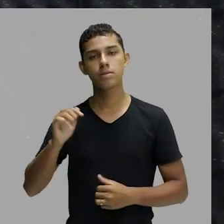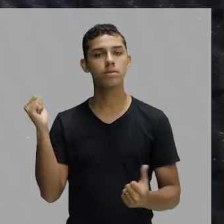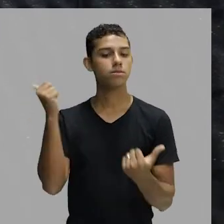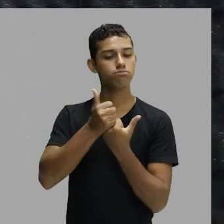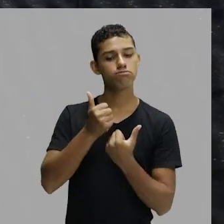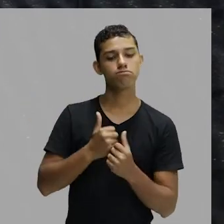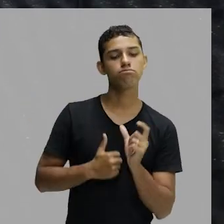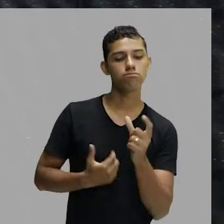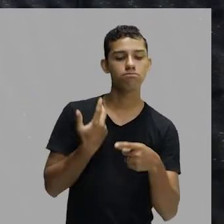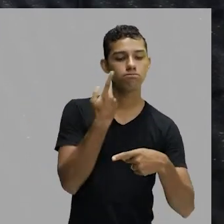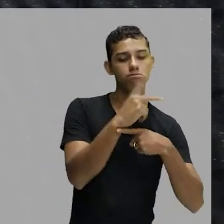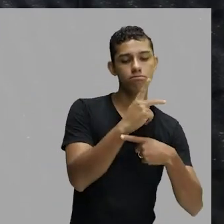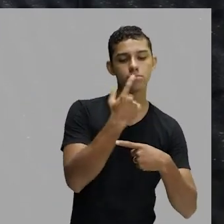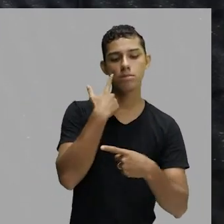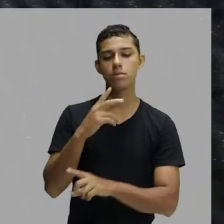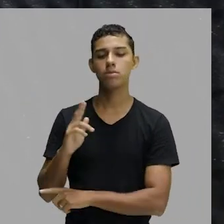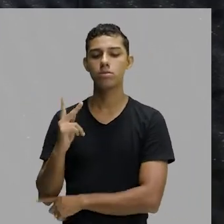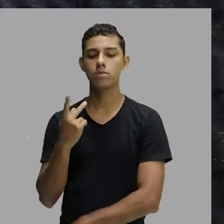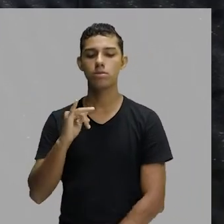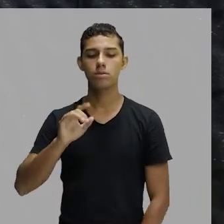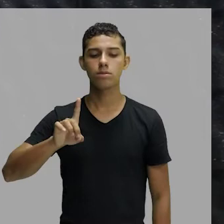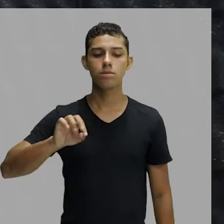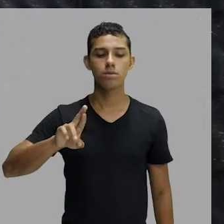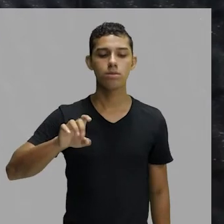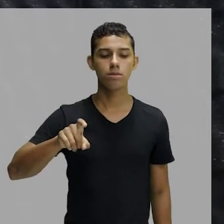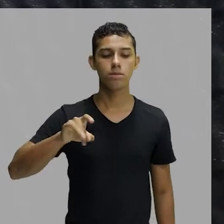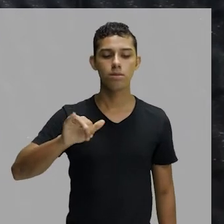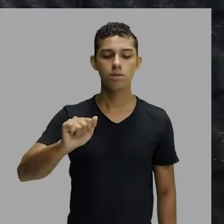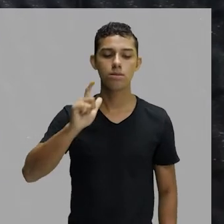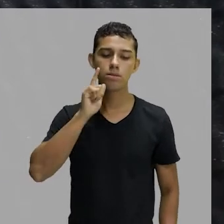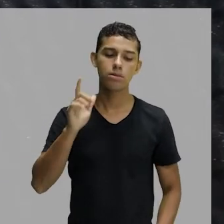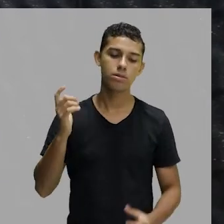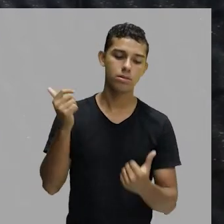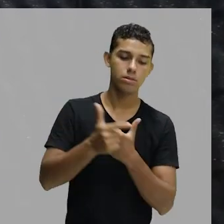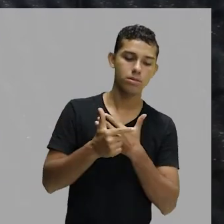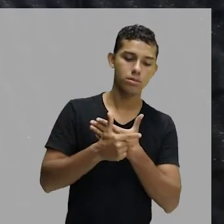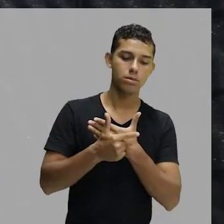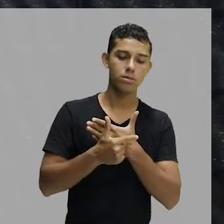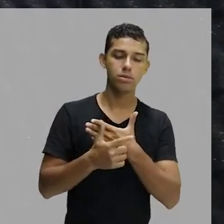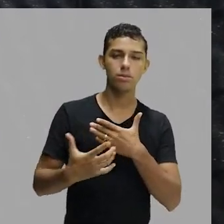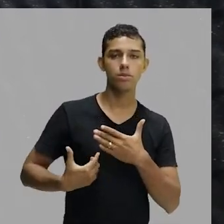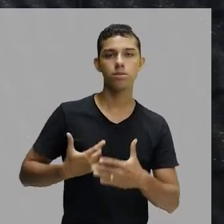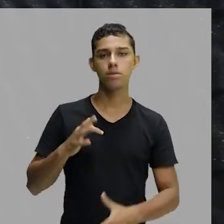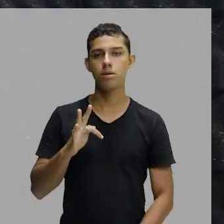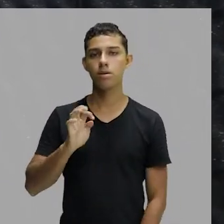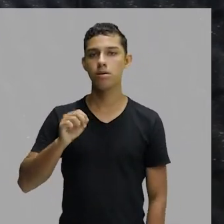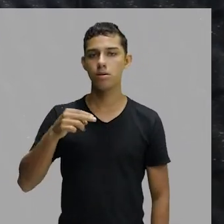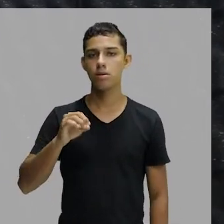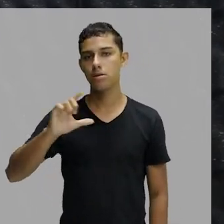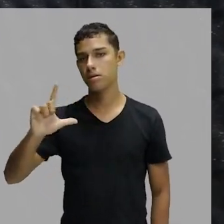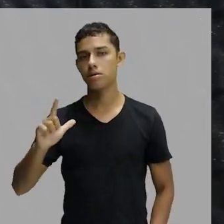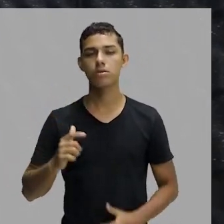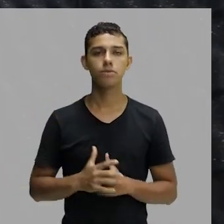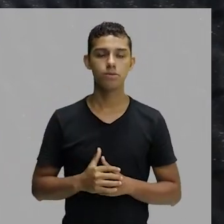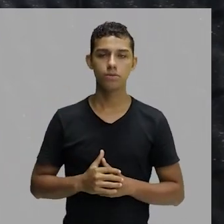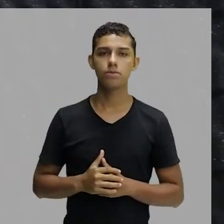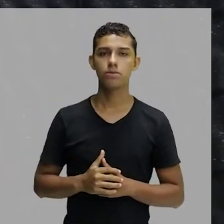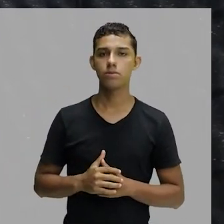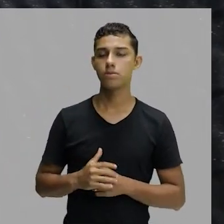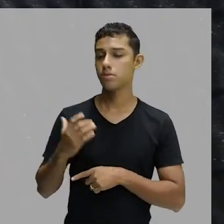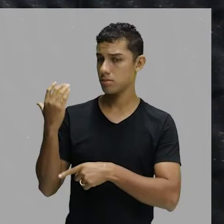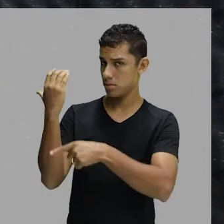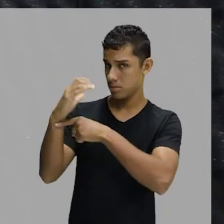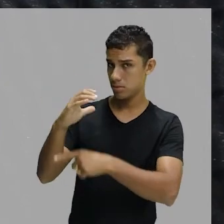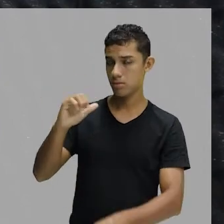hidrogênio pelo grupo hidroxila, eu vou obter a função fenol. Aqui eu tenho carbonos saturados